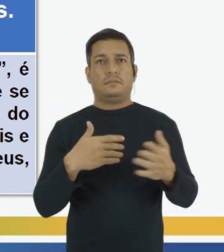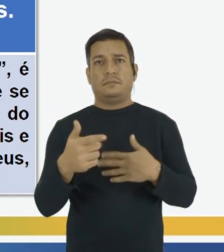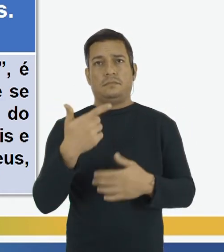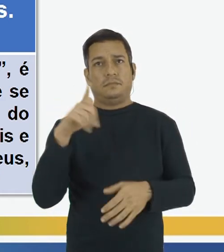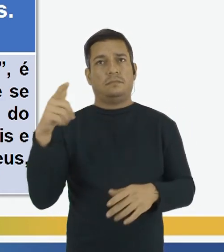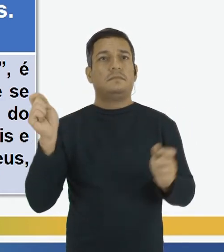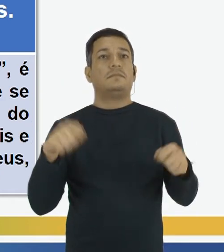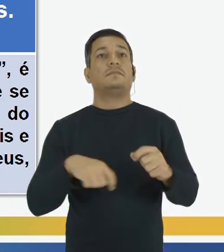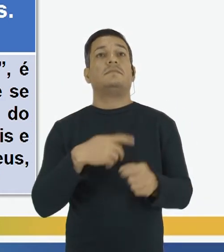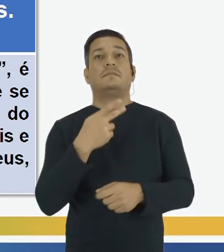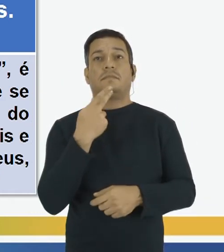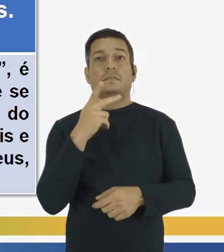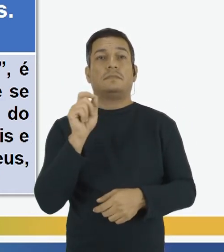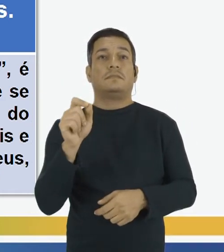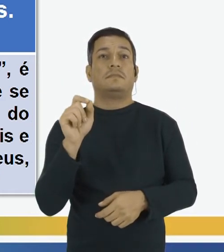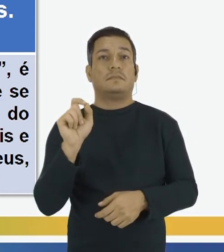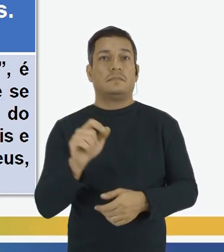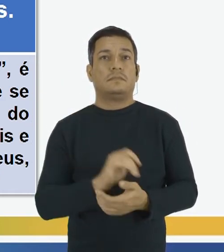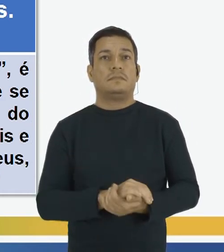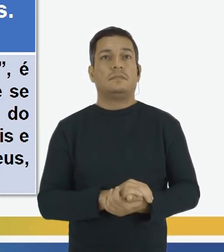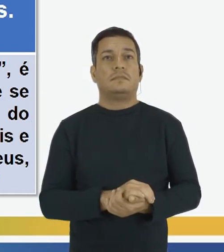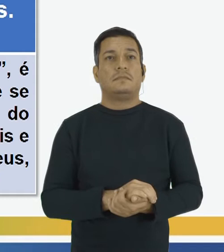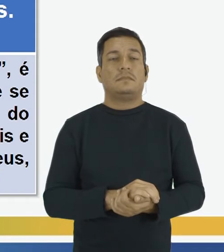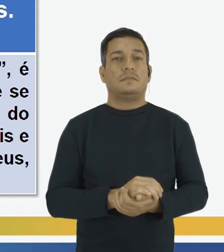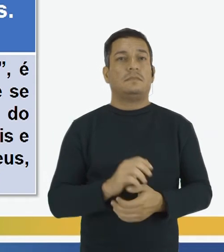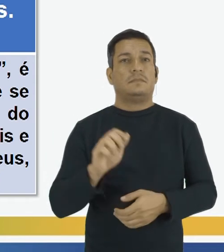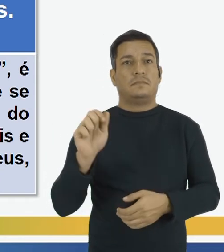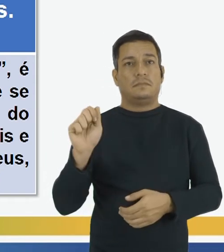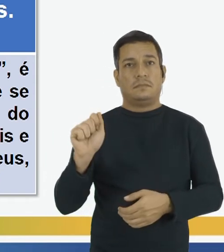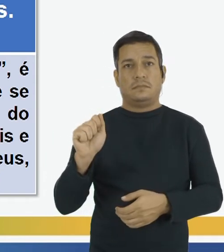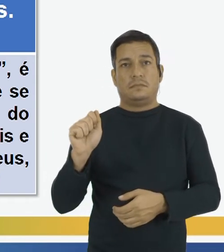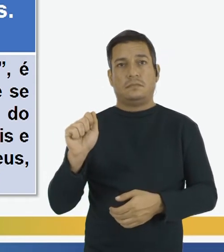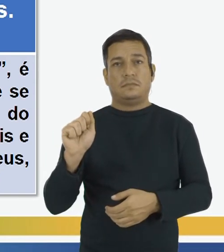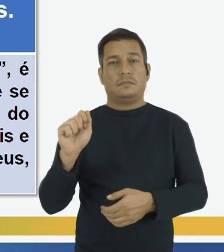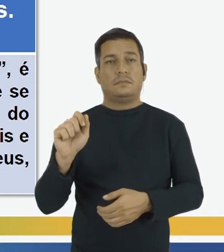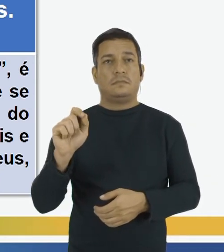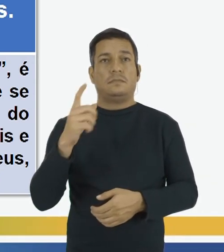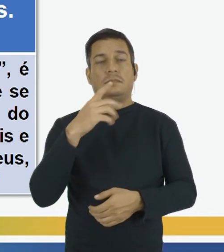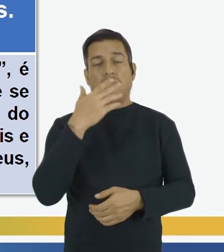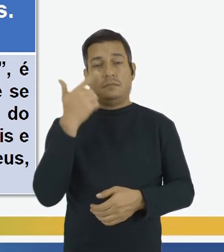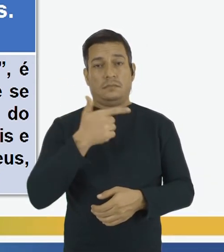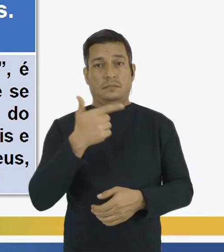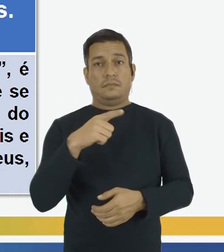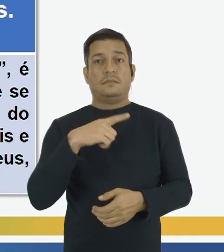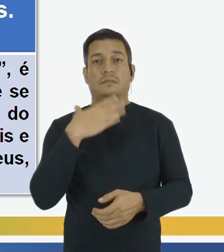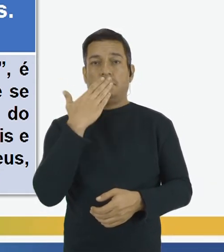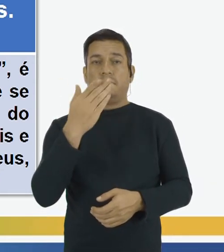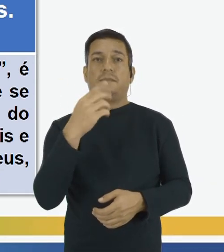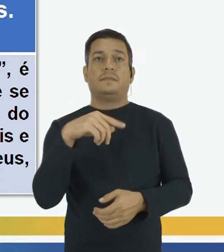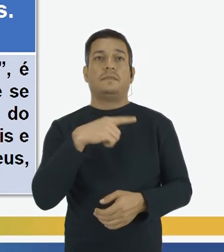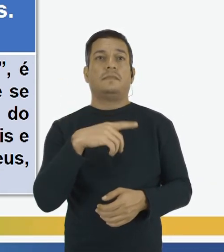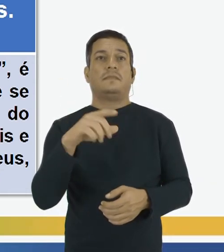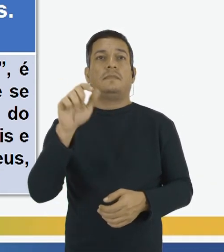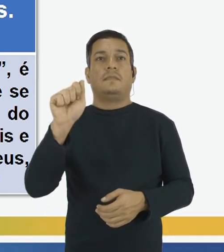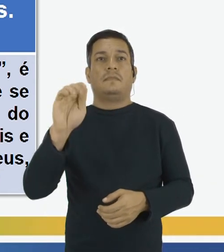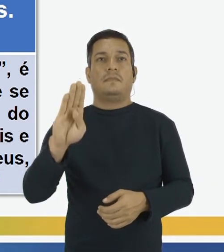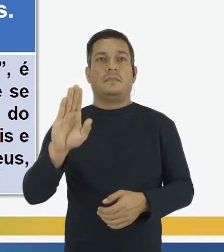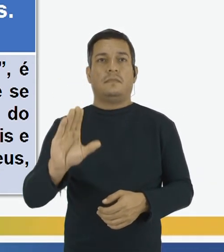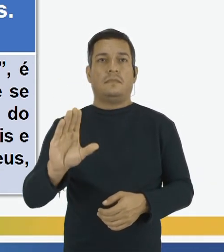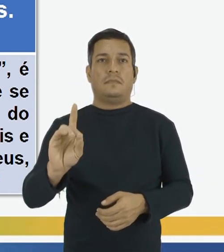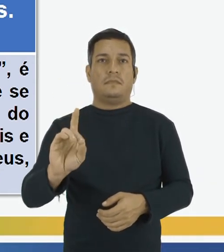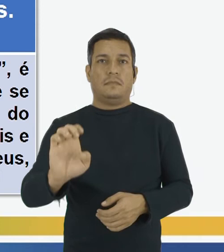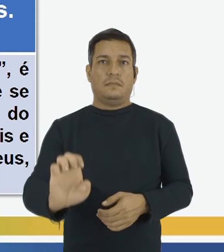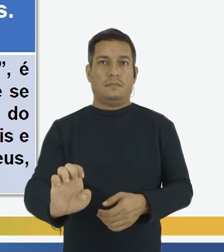outro, pode-se dizer que a atividade 2 está pedindo que você tenha aqui as opções A,